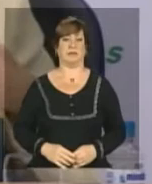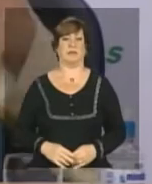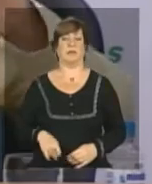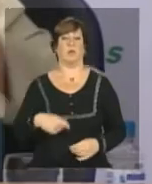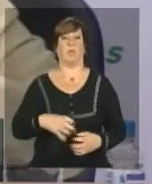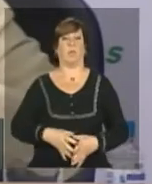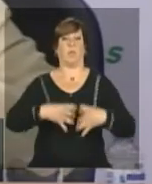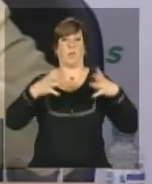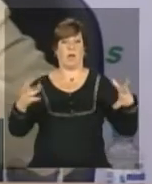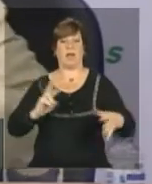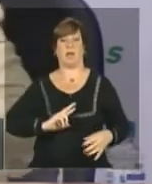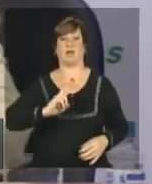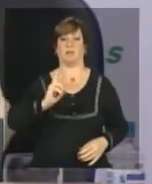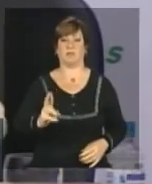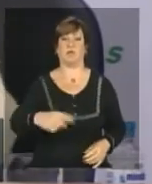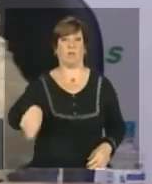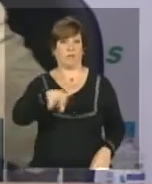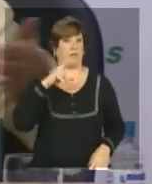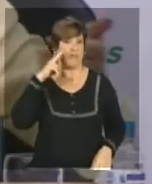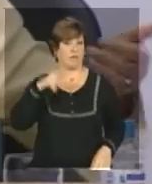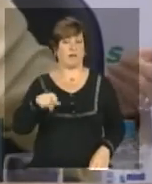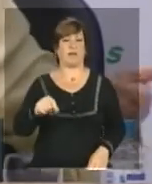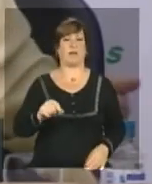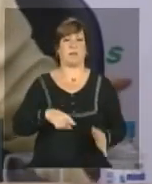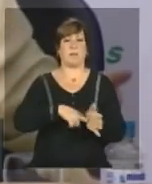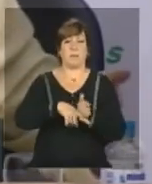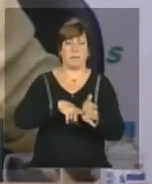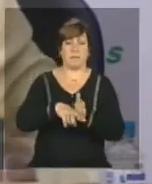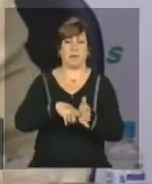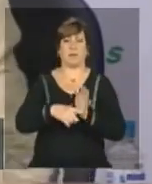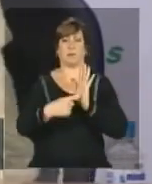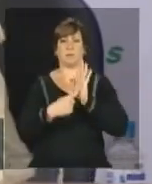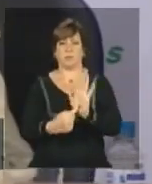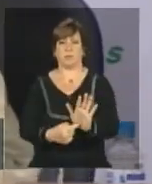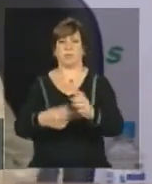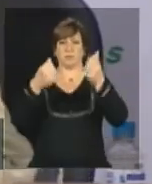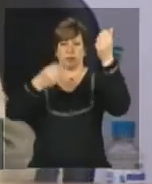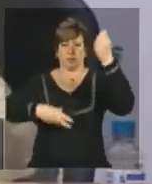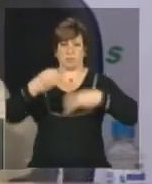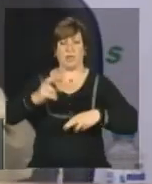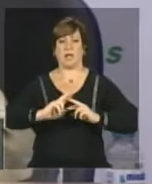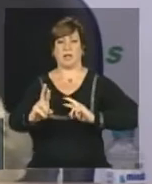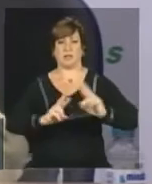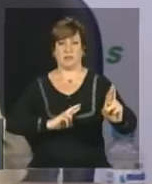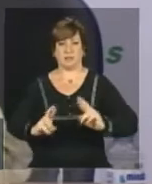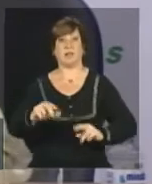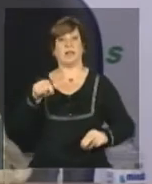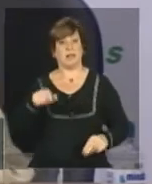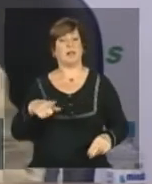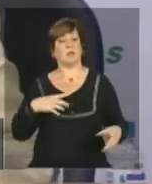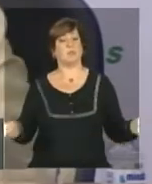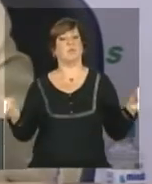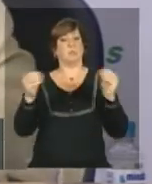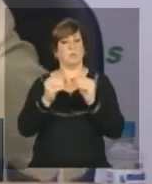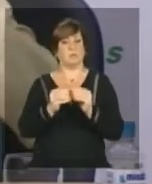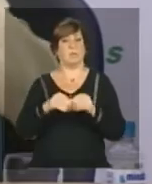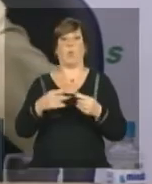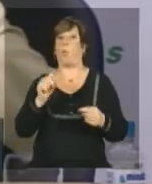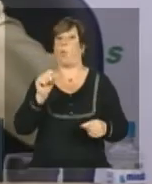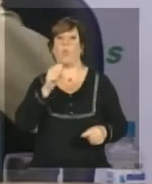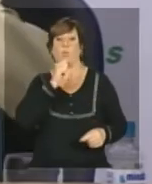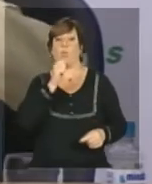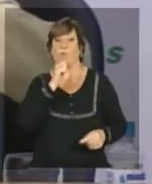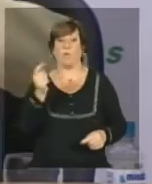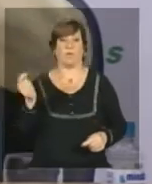O grande resultado, vocês veem nos balanços que são apresentados, na divulgação de resultado, vem com a IP. E o que não